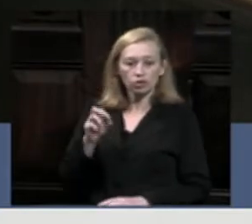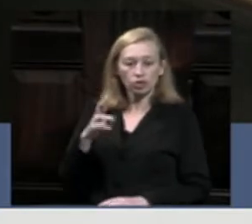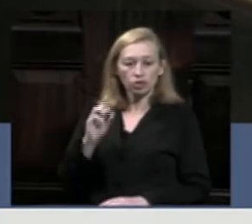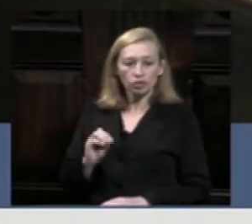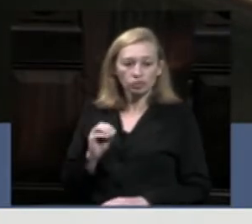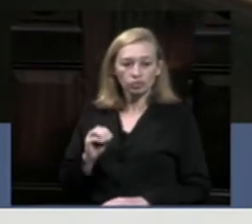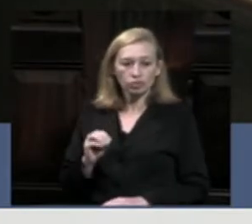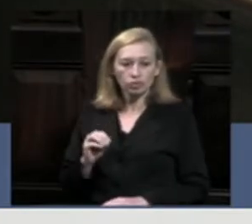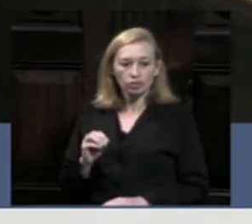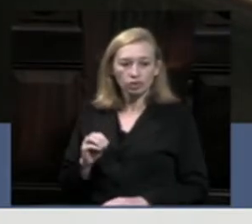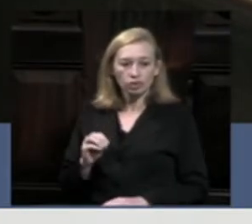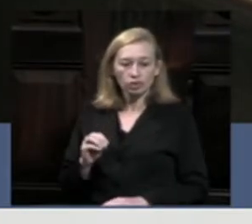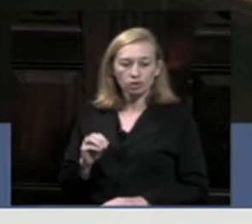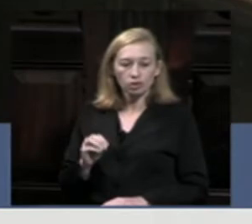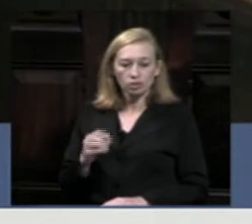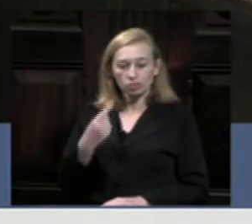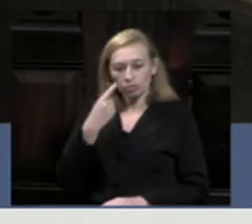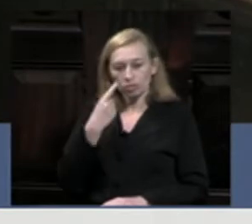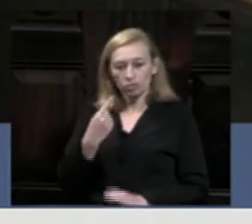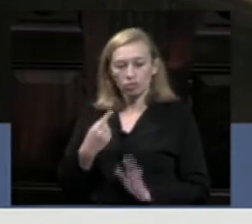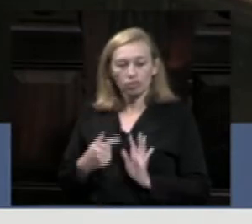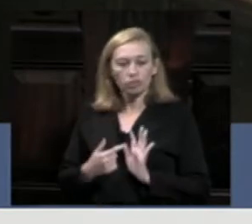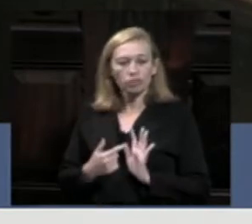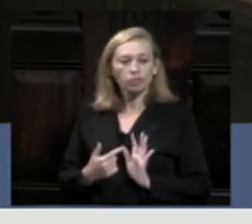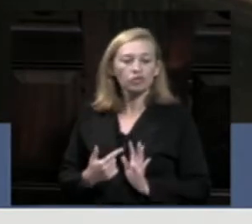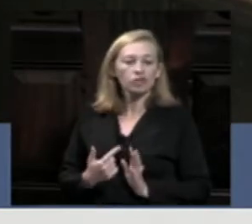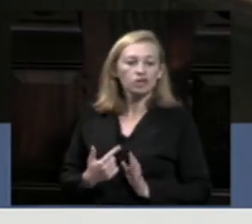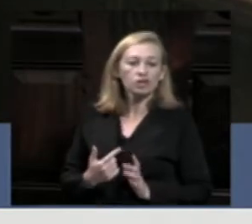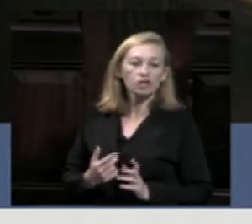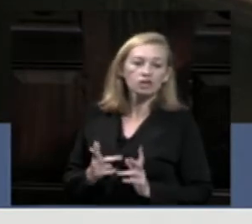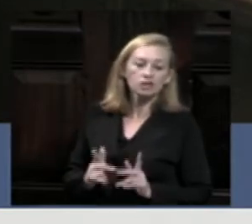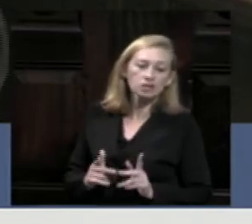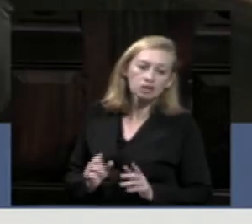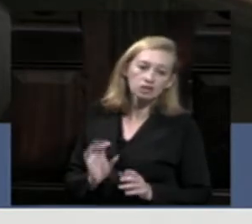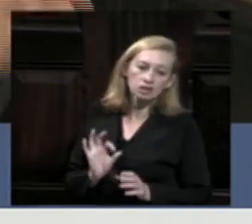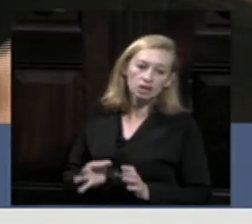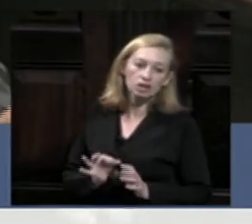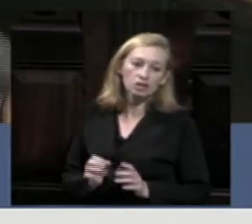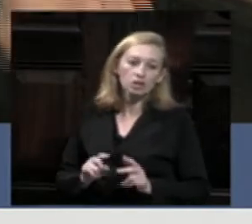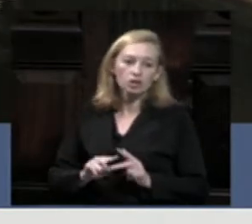autorizativo. Aí ele muda a ementa e muda o artigo 1º, ou seja,